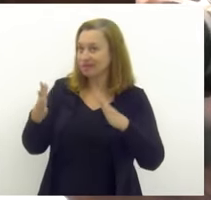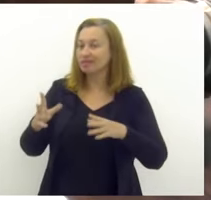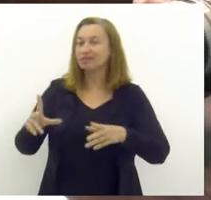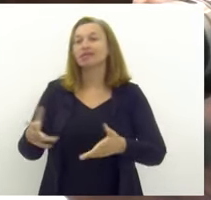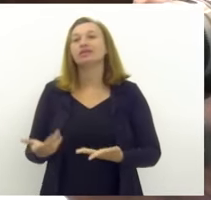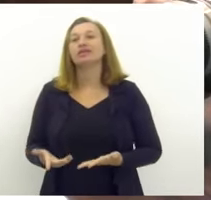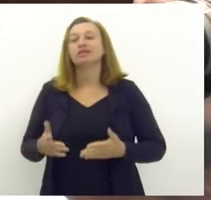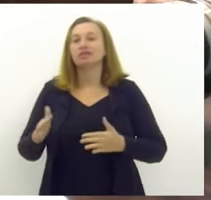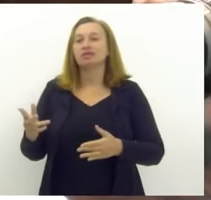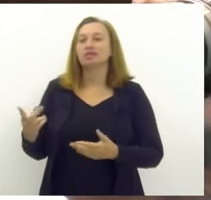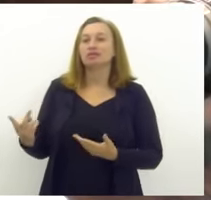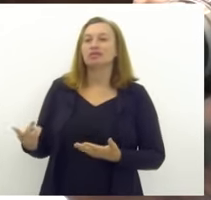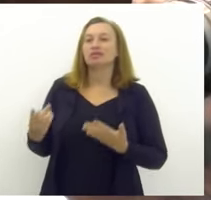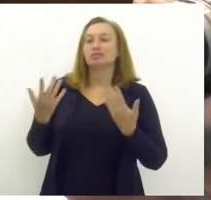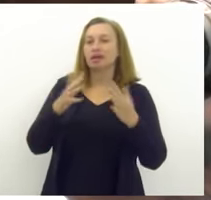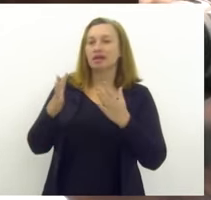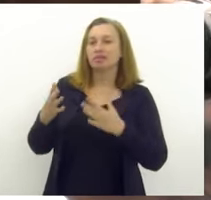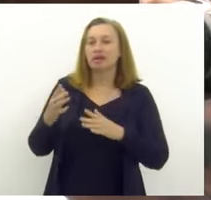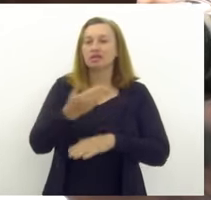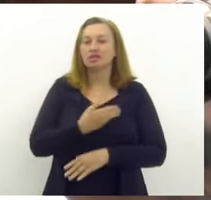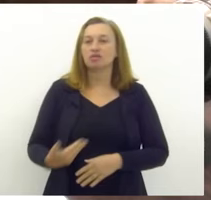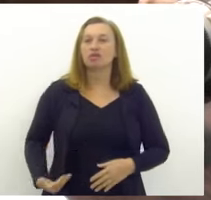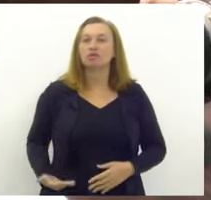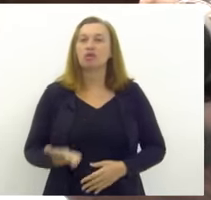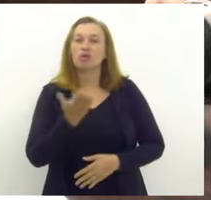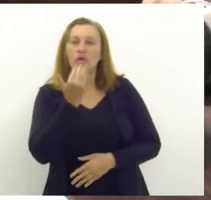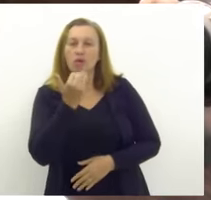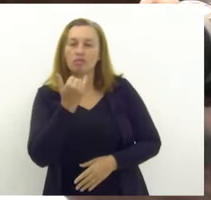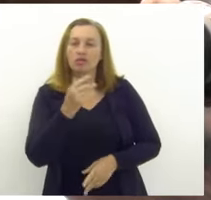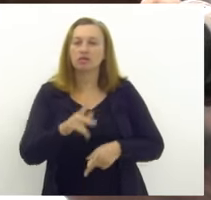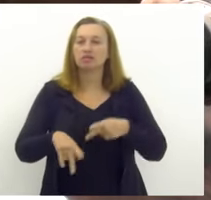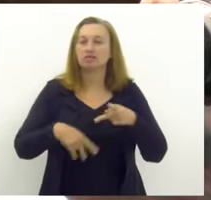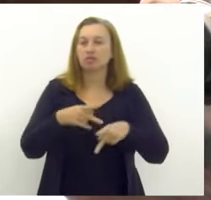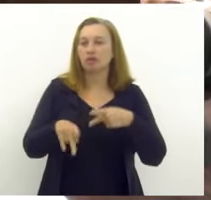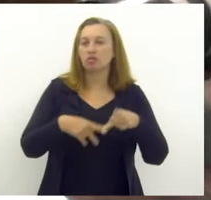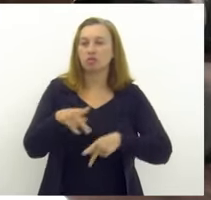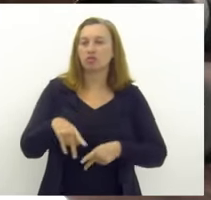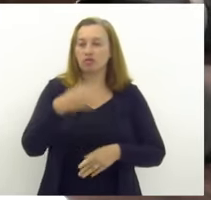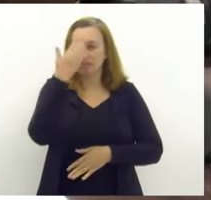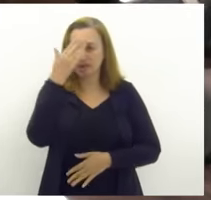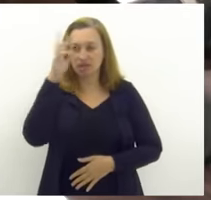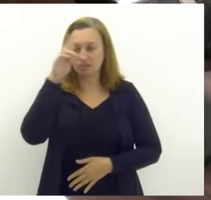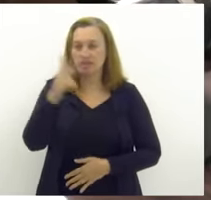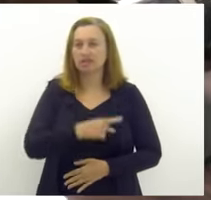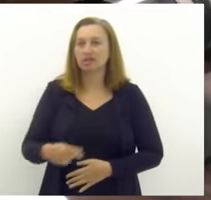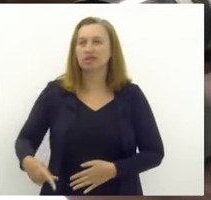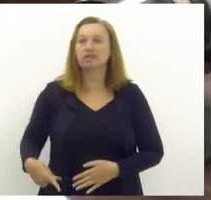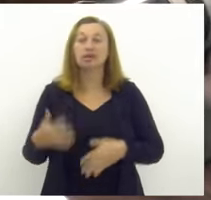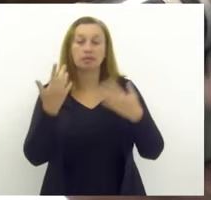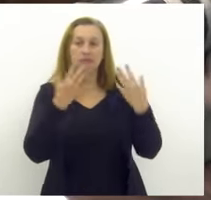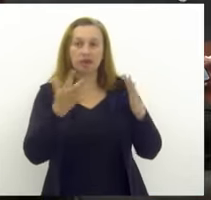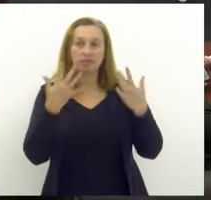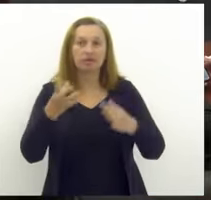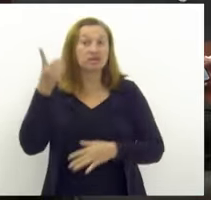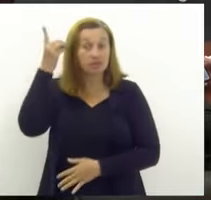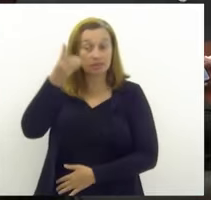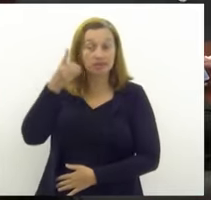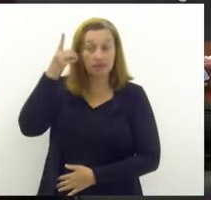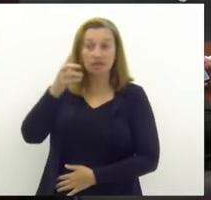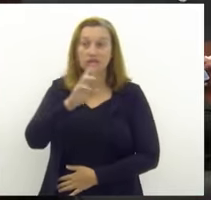governo o mérito é para todos colocar comida na mesa do Trabalhador Obrigado Senor presidente Presidente Parabéns deputado